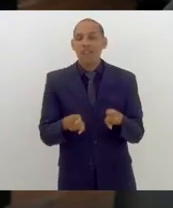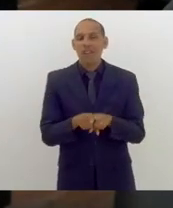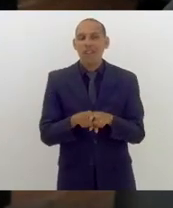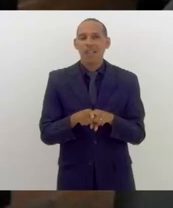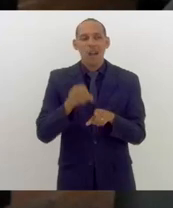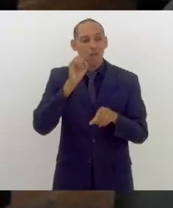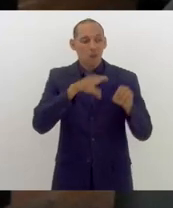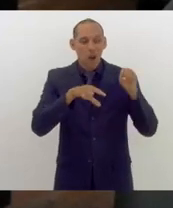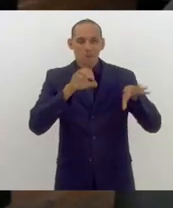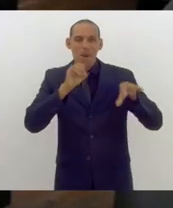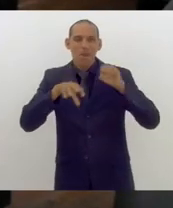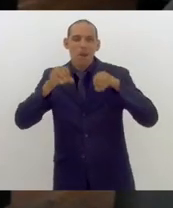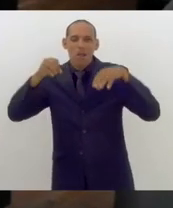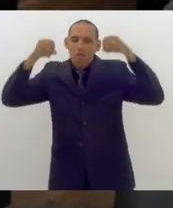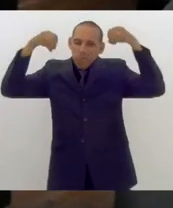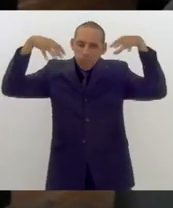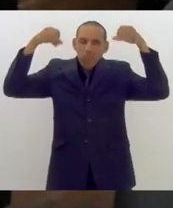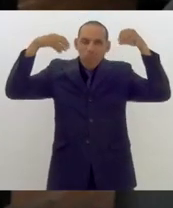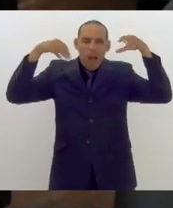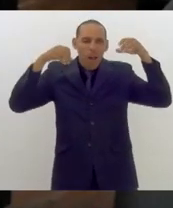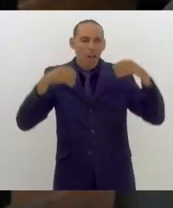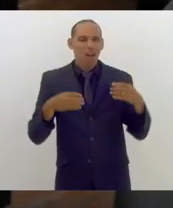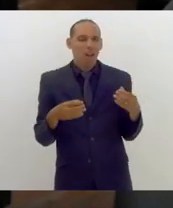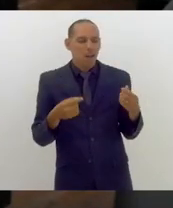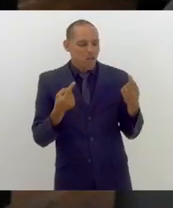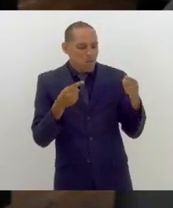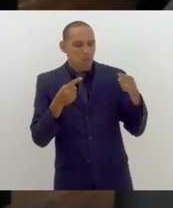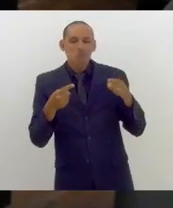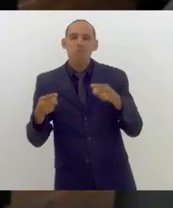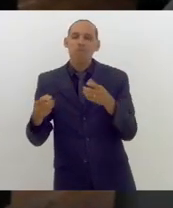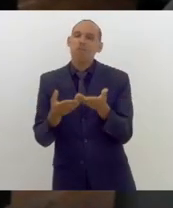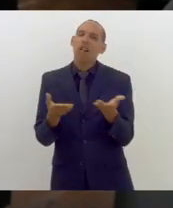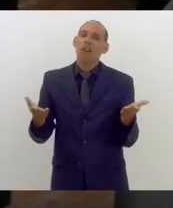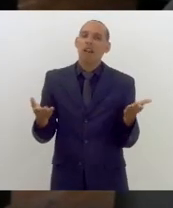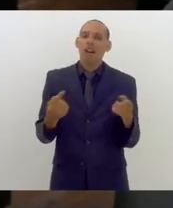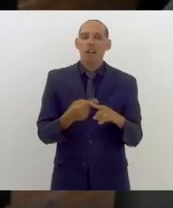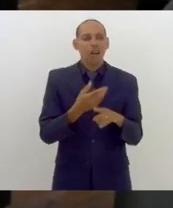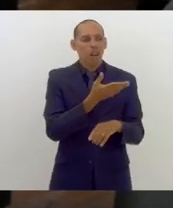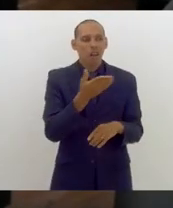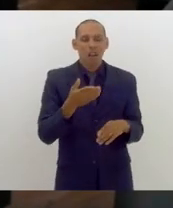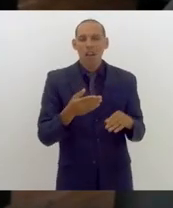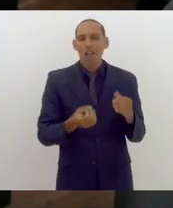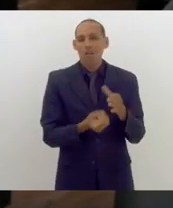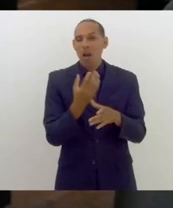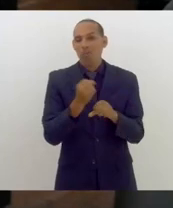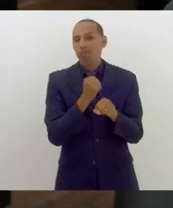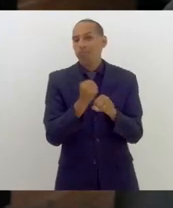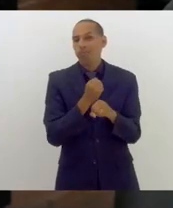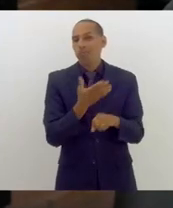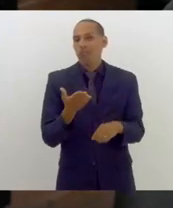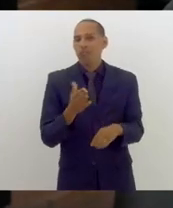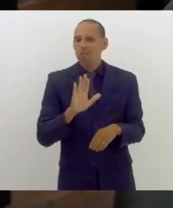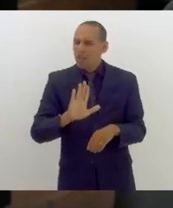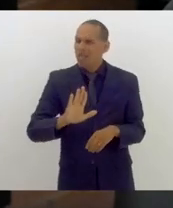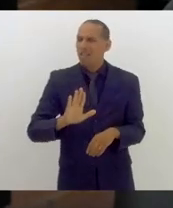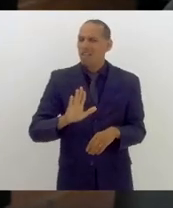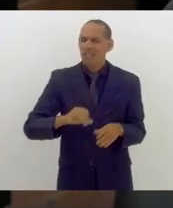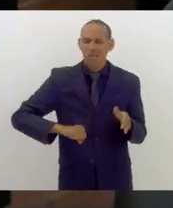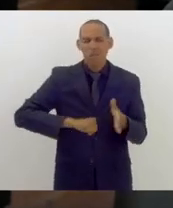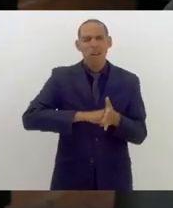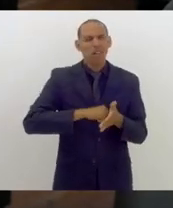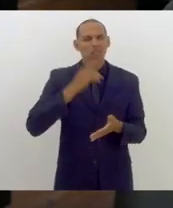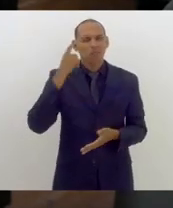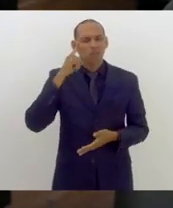Luminosa desses Empreendimentos ali estabelecido né e sem sem saber os